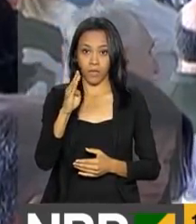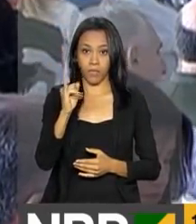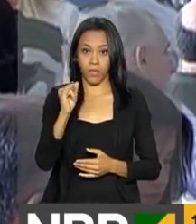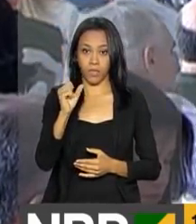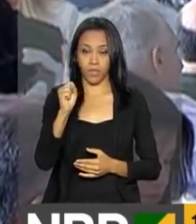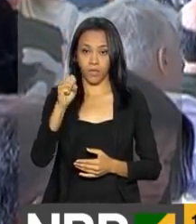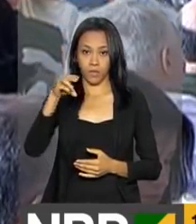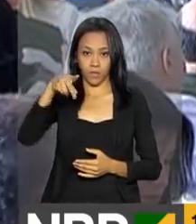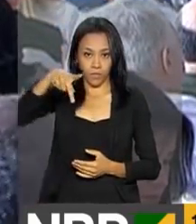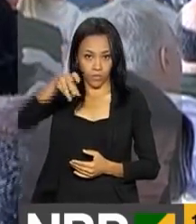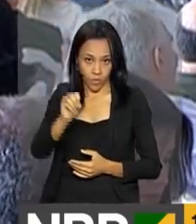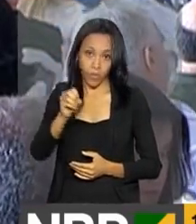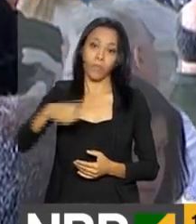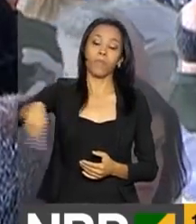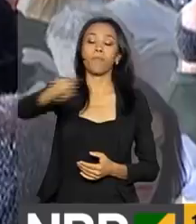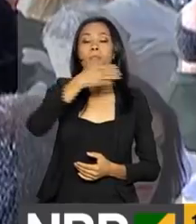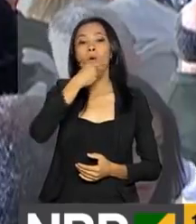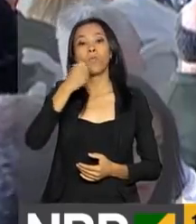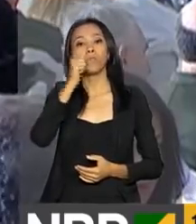senhoras e senhores.